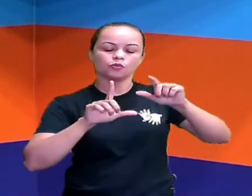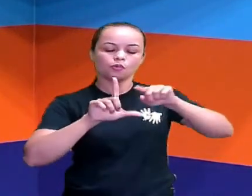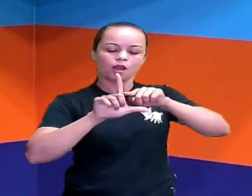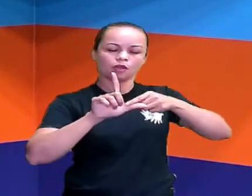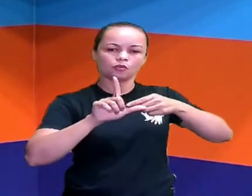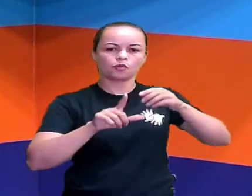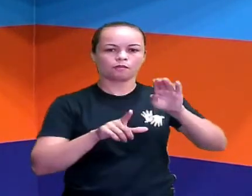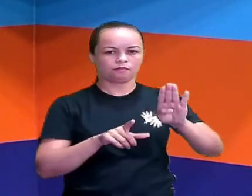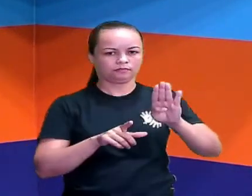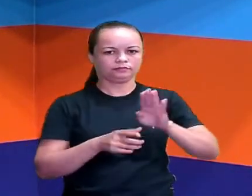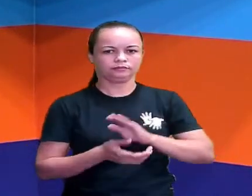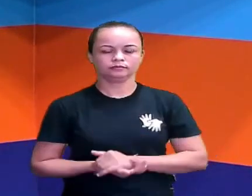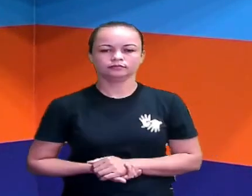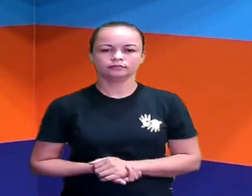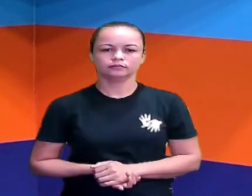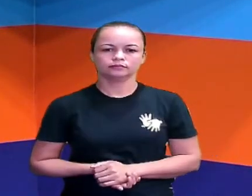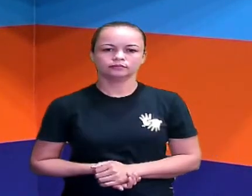ok?